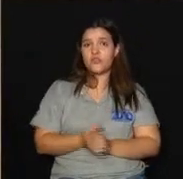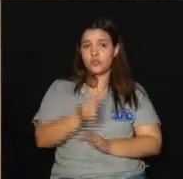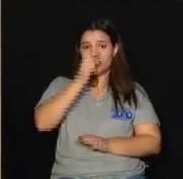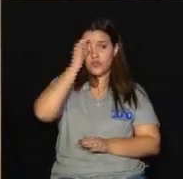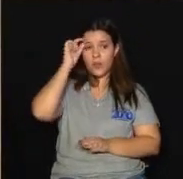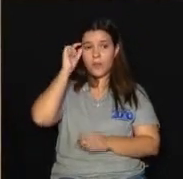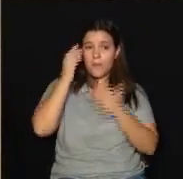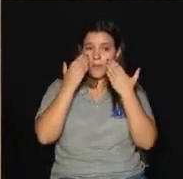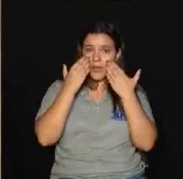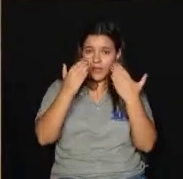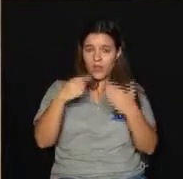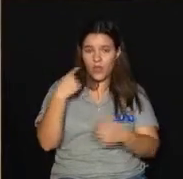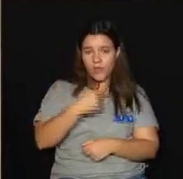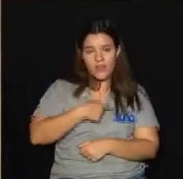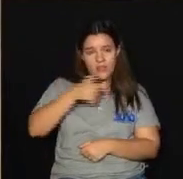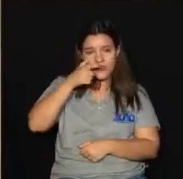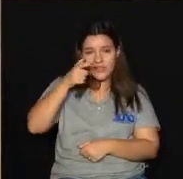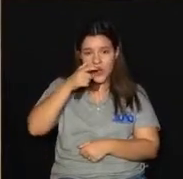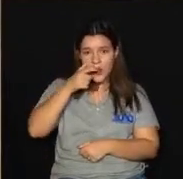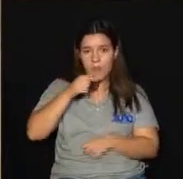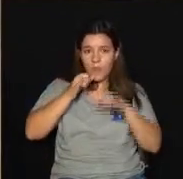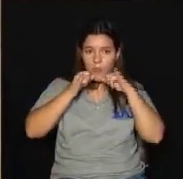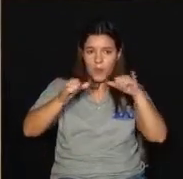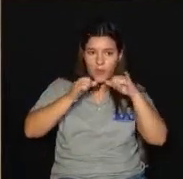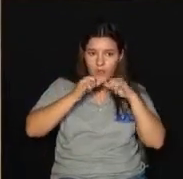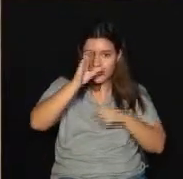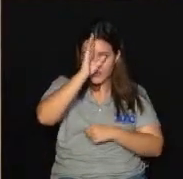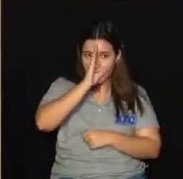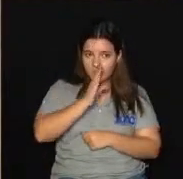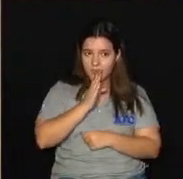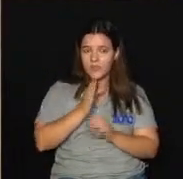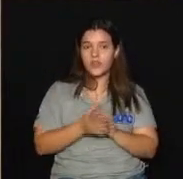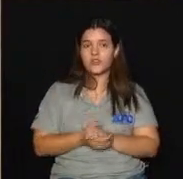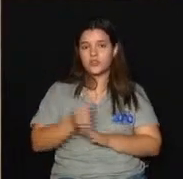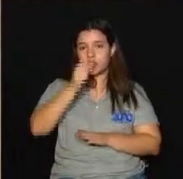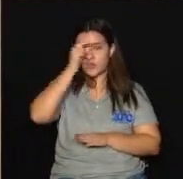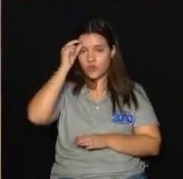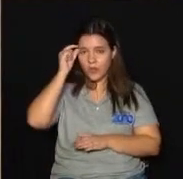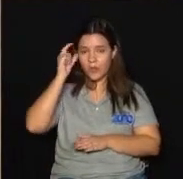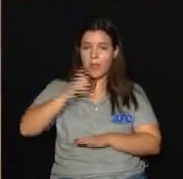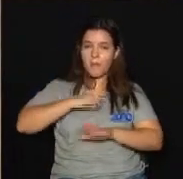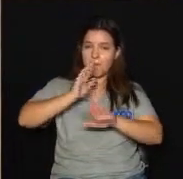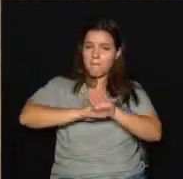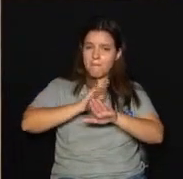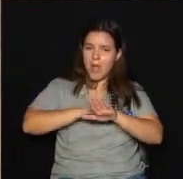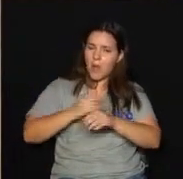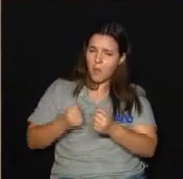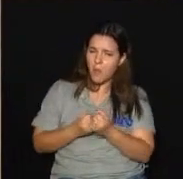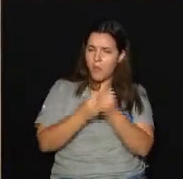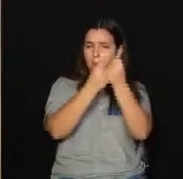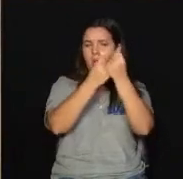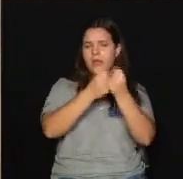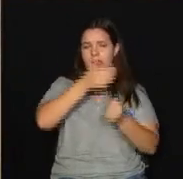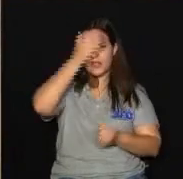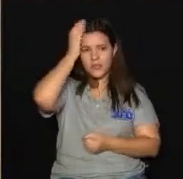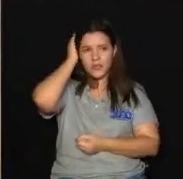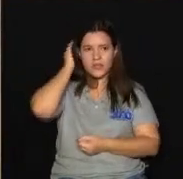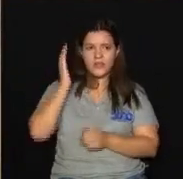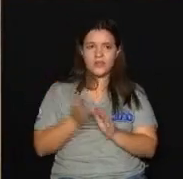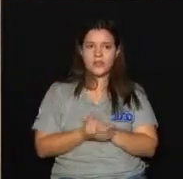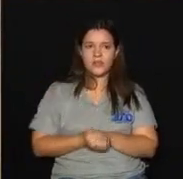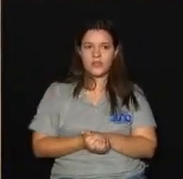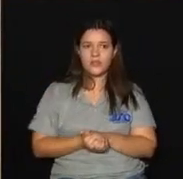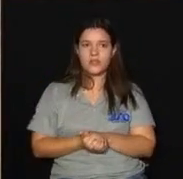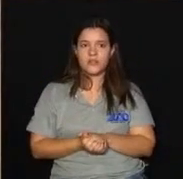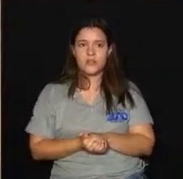Dário Saad, a gente assistiu o horário eleitoral gratuito e o Jonas fez propaganda junto com o Dário Saad e uma diferença